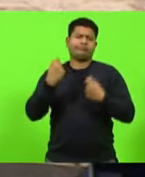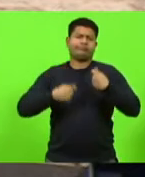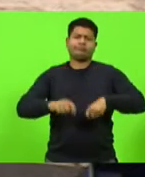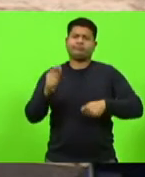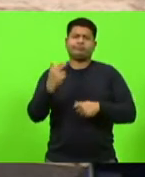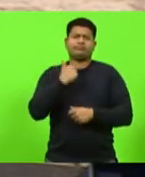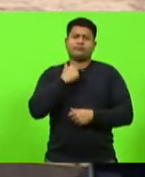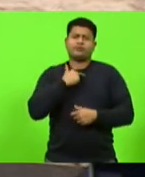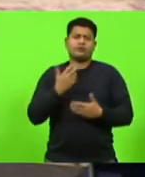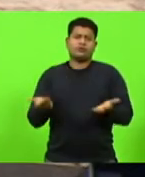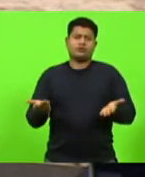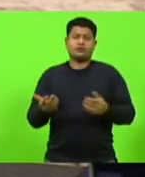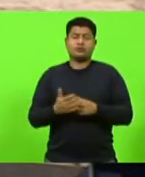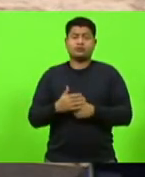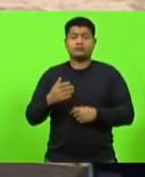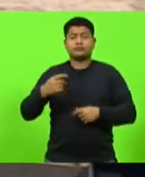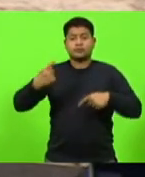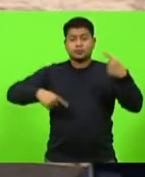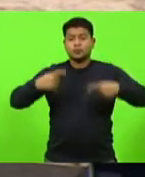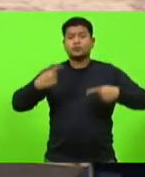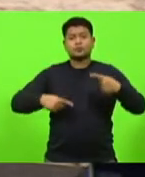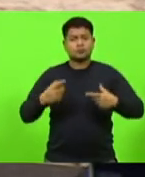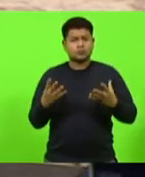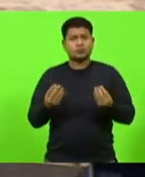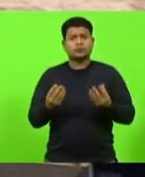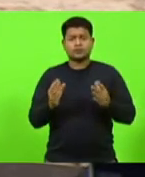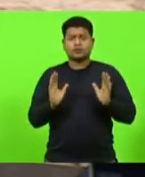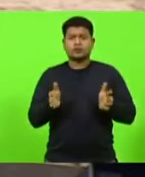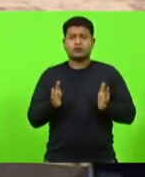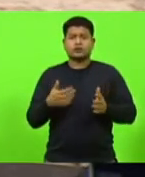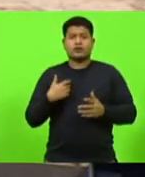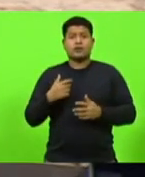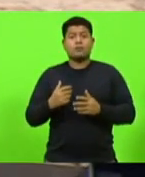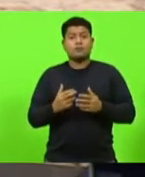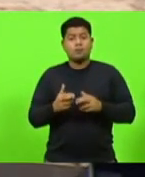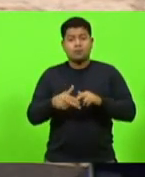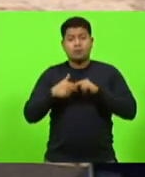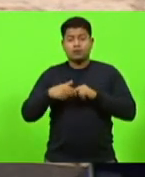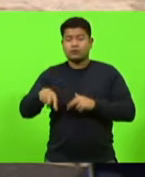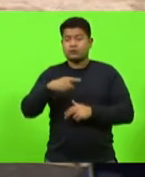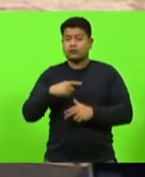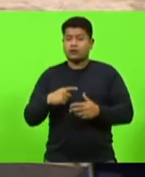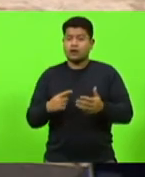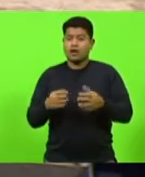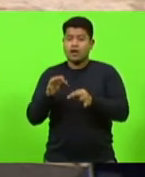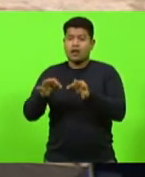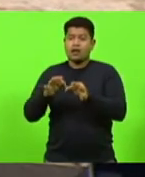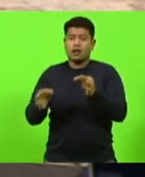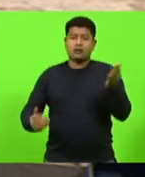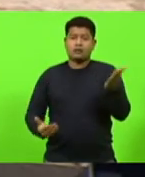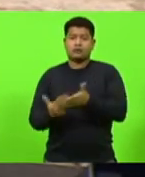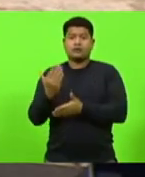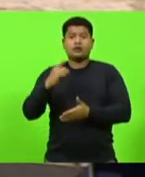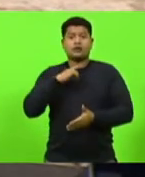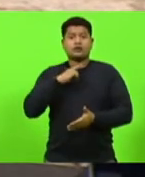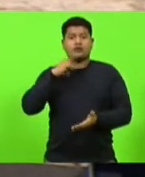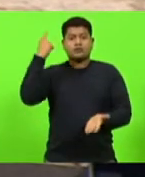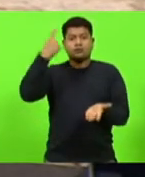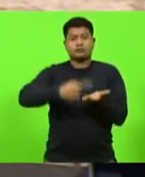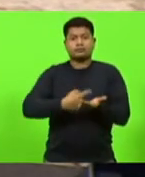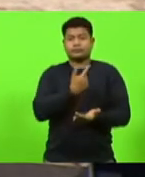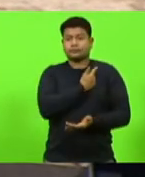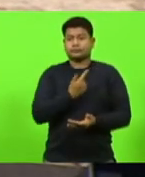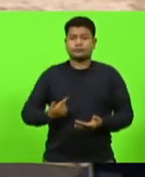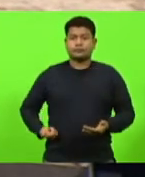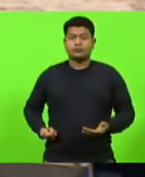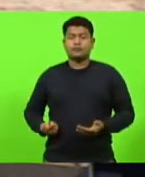foi muito debatido, por isso que as entidades aprovaram isso, e tem o compromisso do governo de fazer chegar aqui